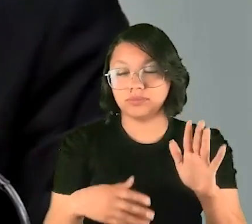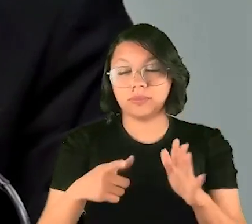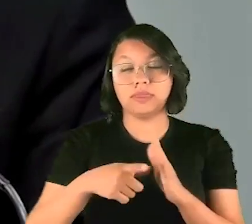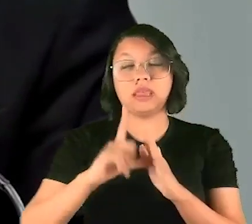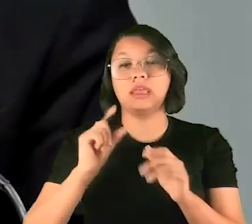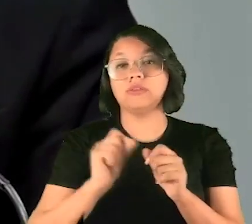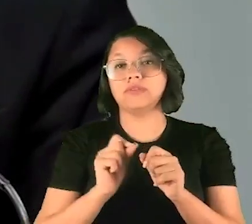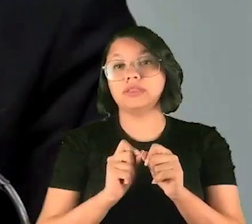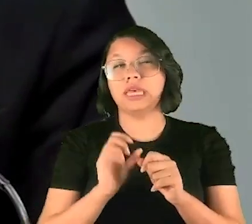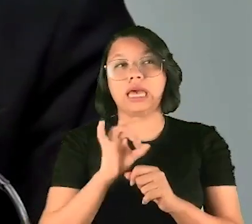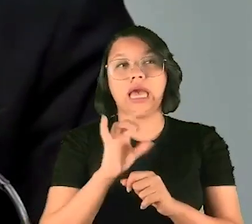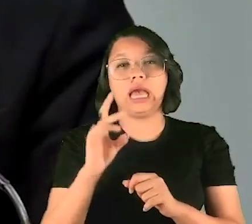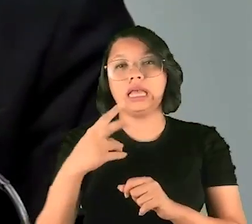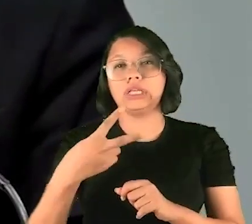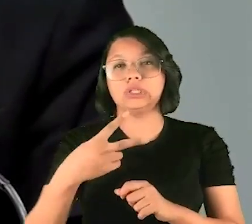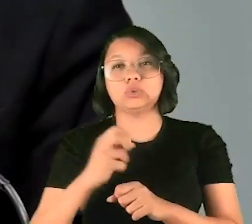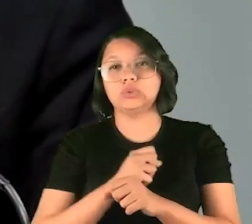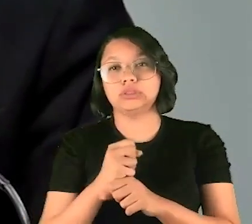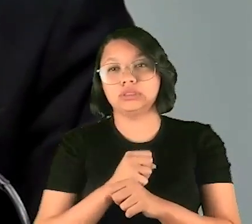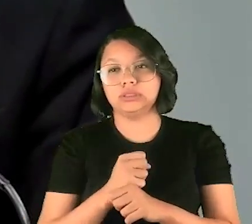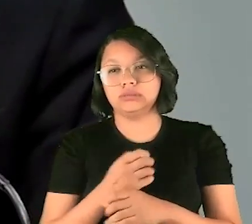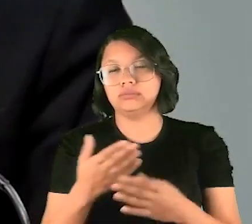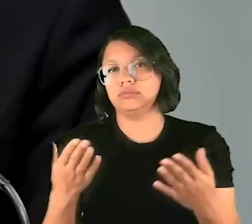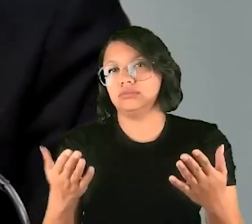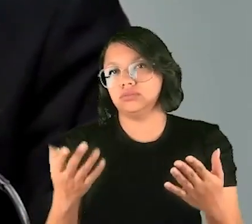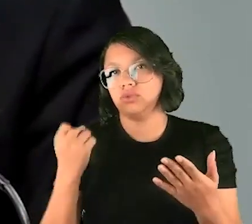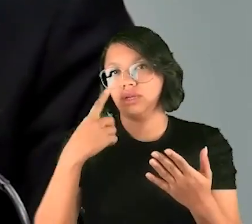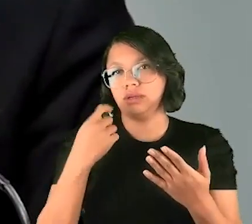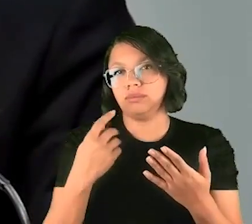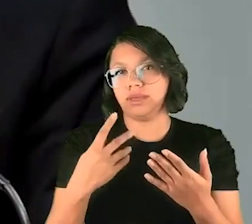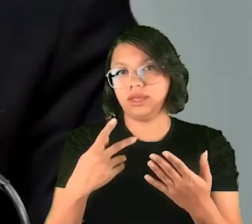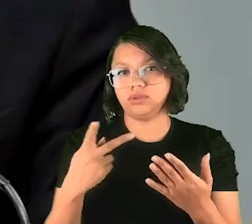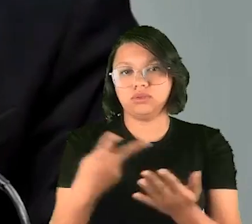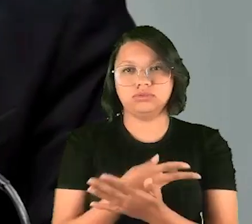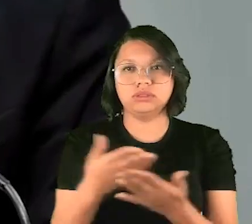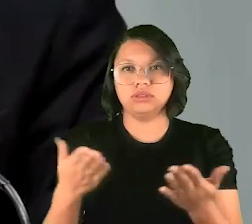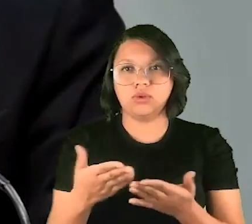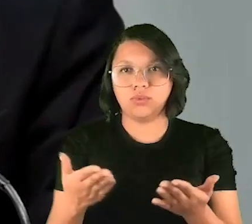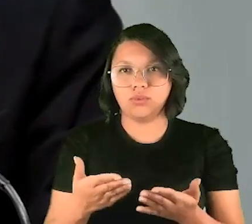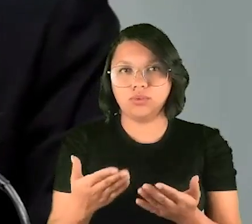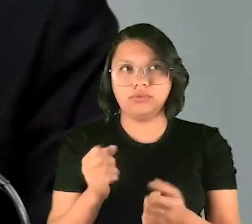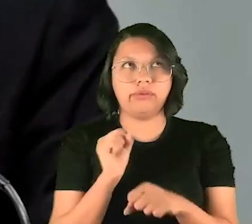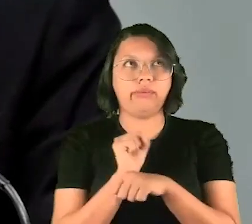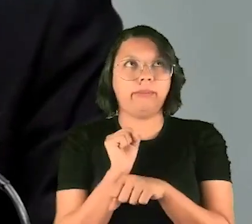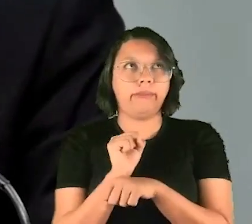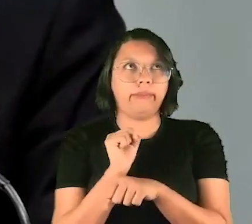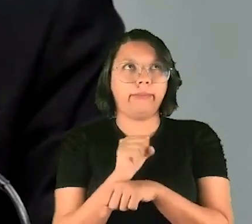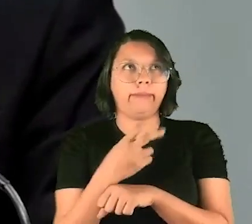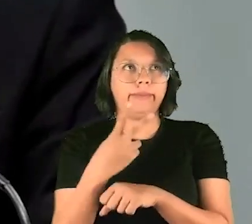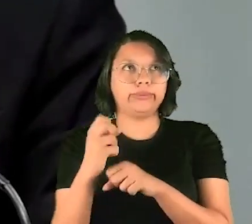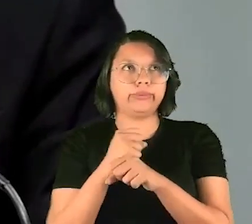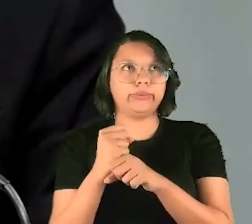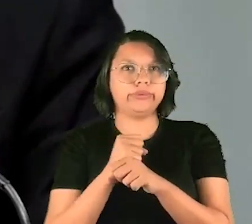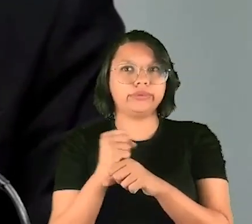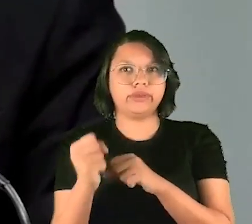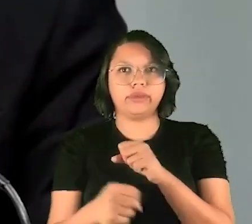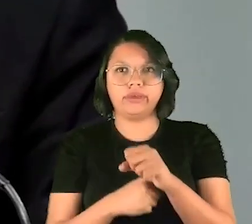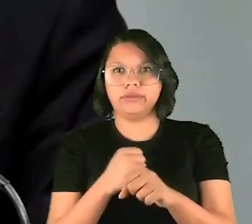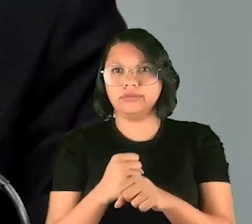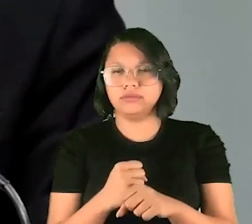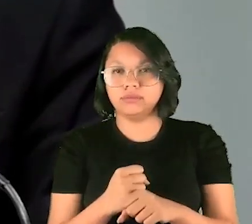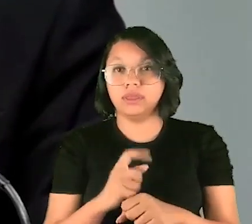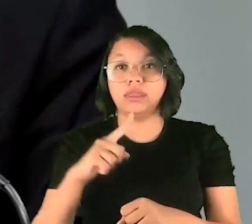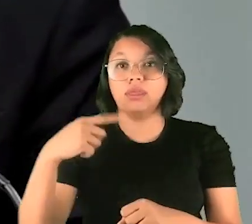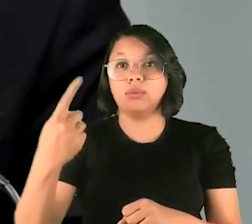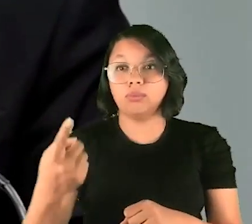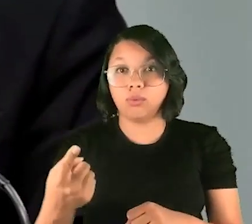real. Antes, ele se fazia a atualização dele a cada 2 anos. Olha, Glivex saiu hoje, vou esperar 2 anos para incorporar um